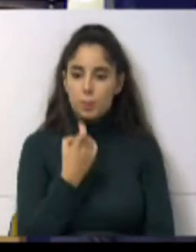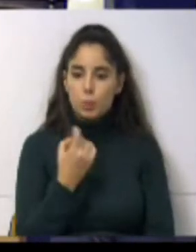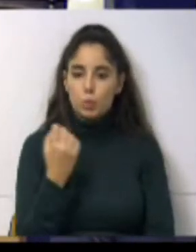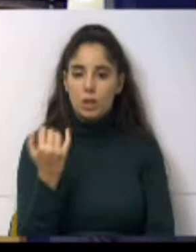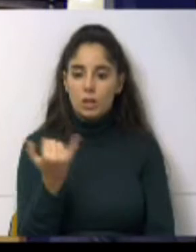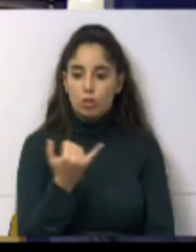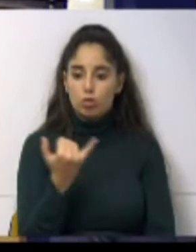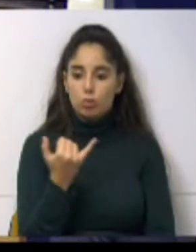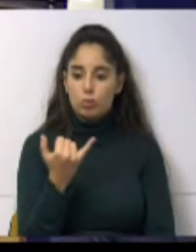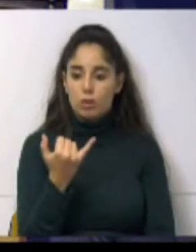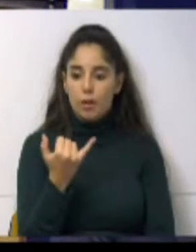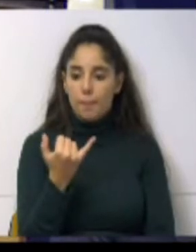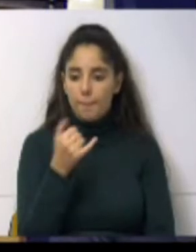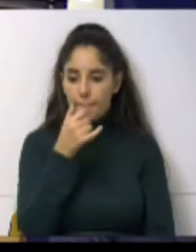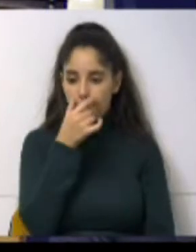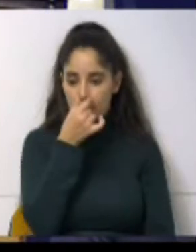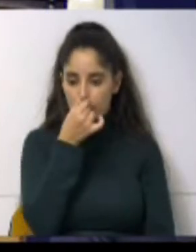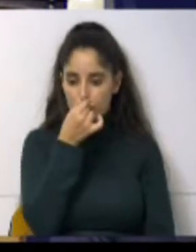ver